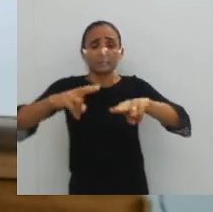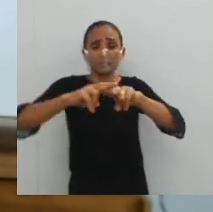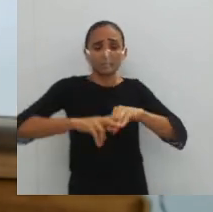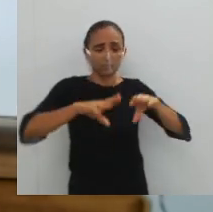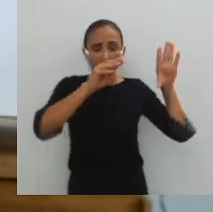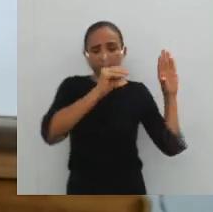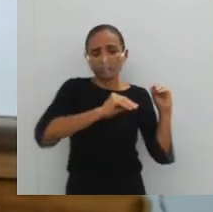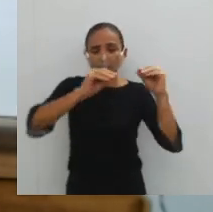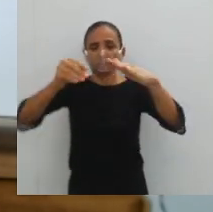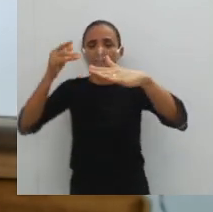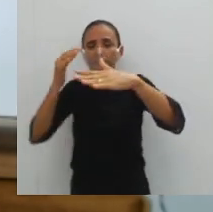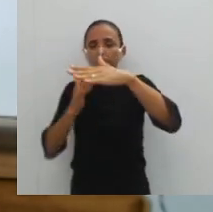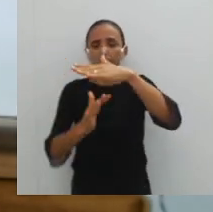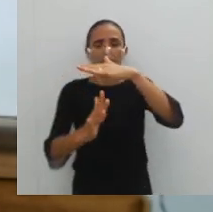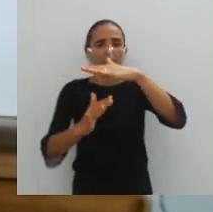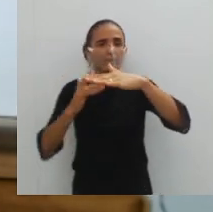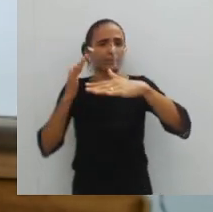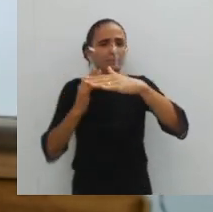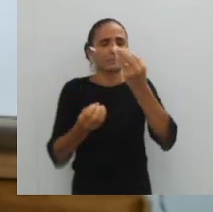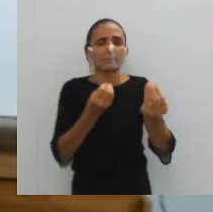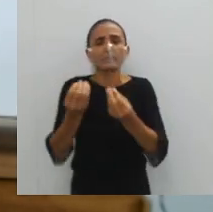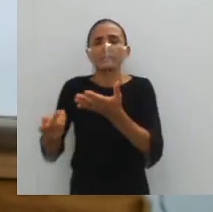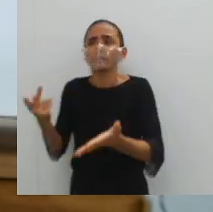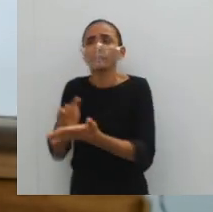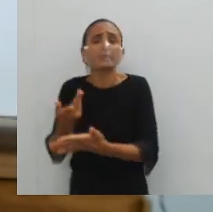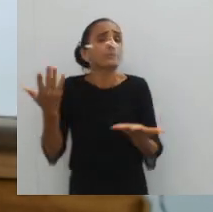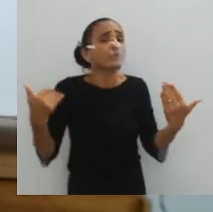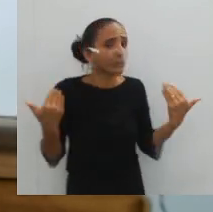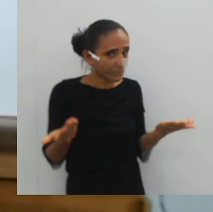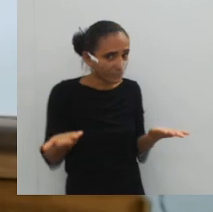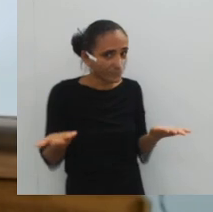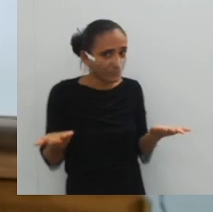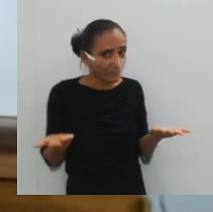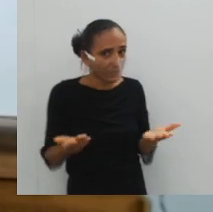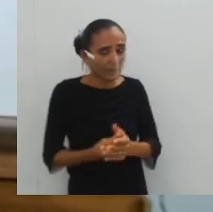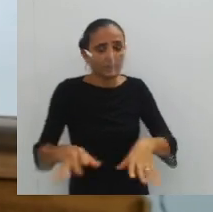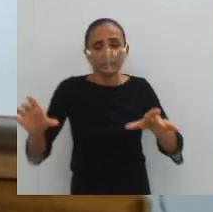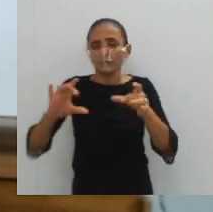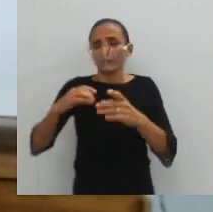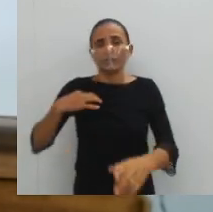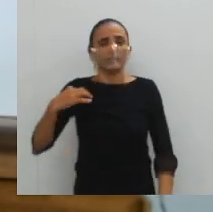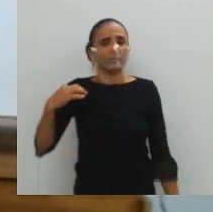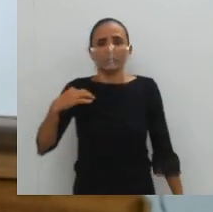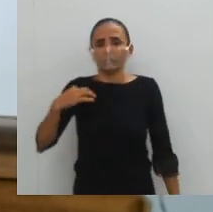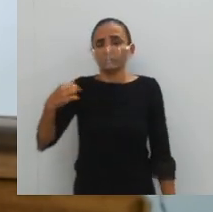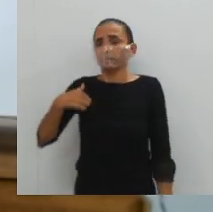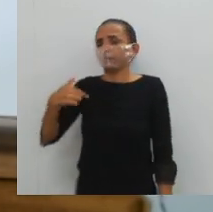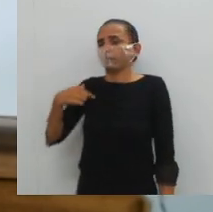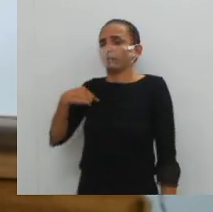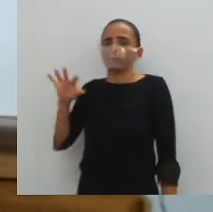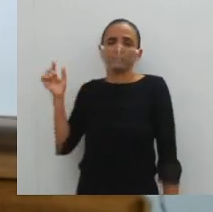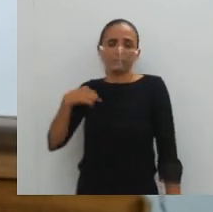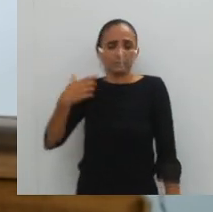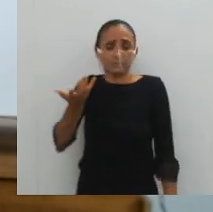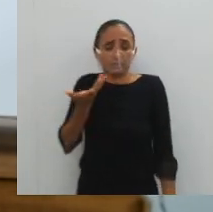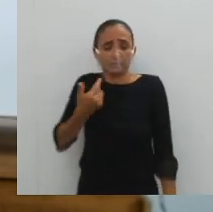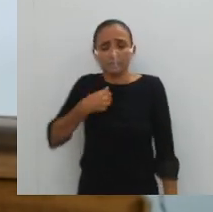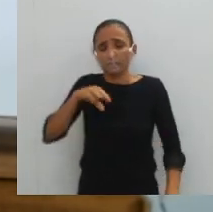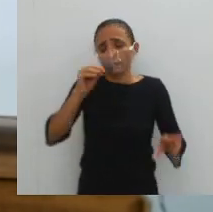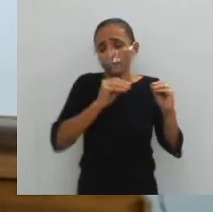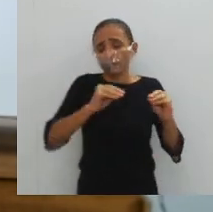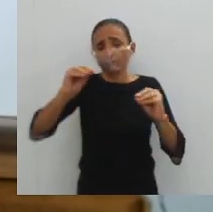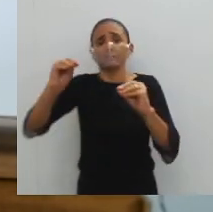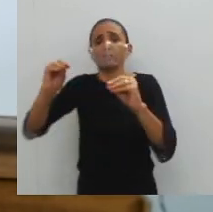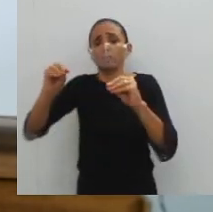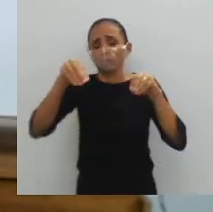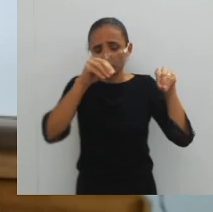migração. E essa migração, ela pode ser o que, professor? Voluntária, eu queira me deslocar, eu